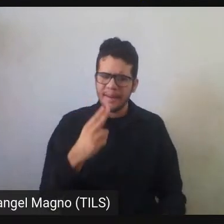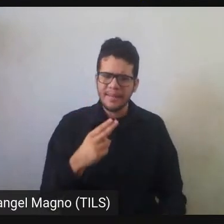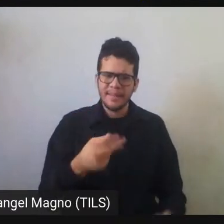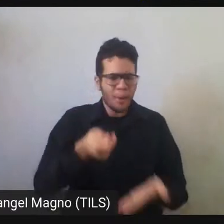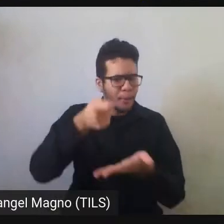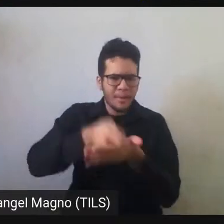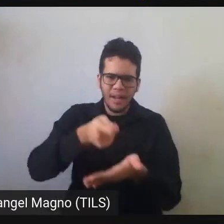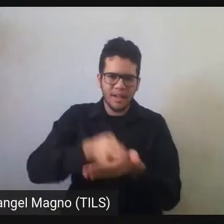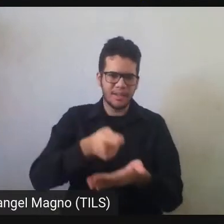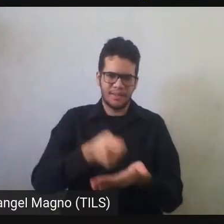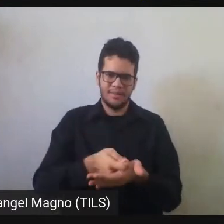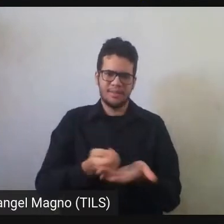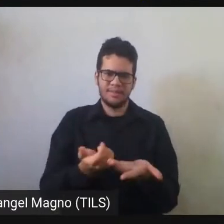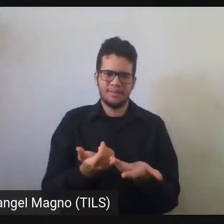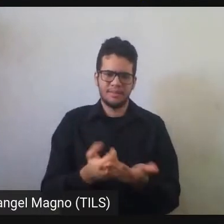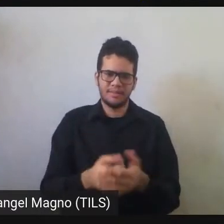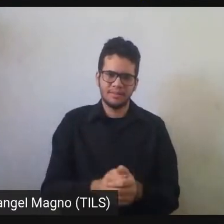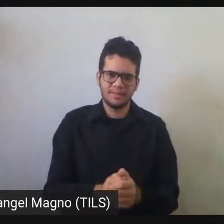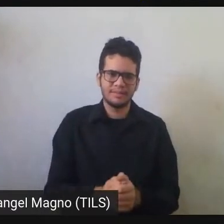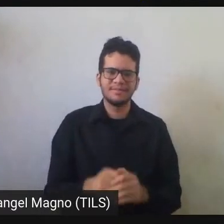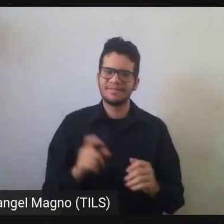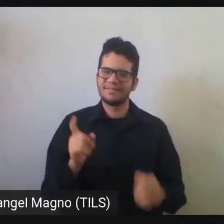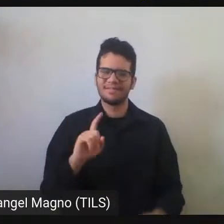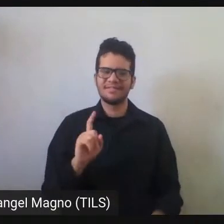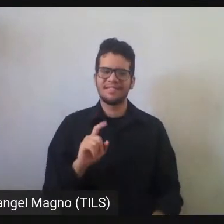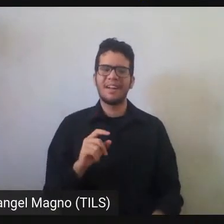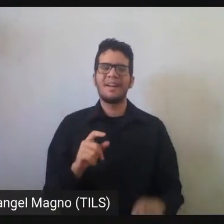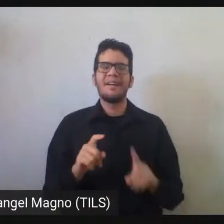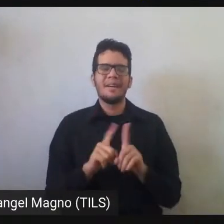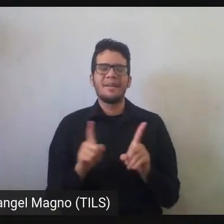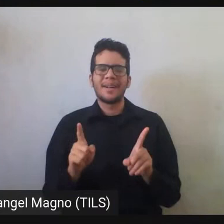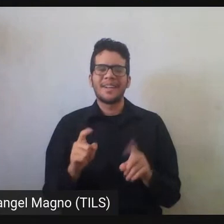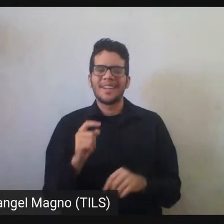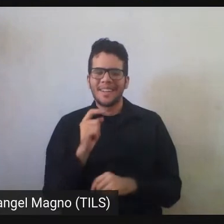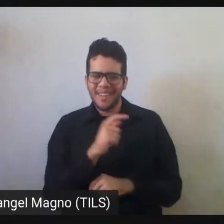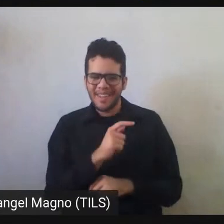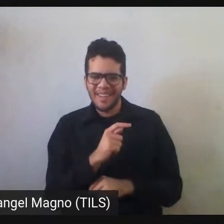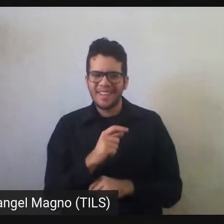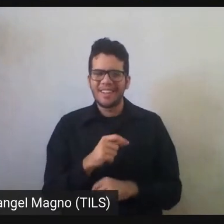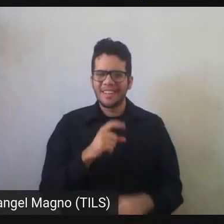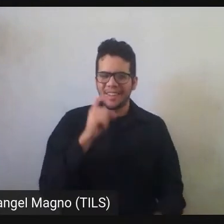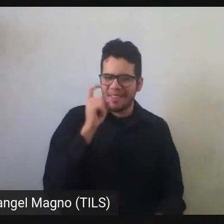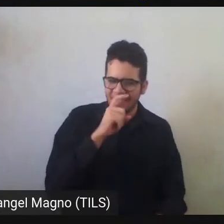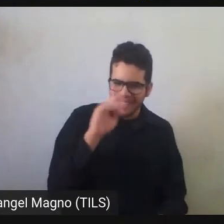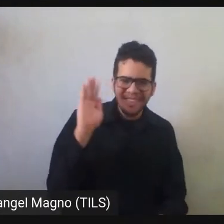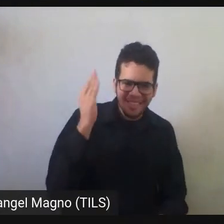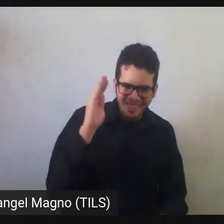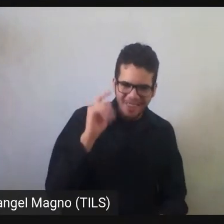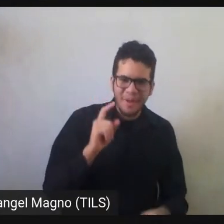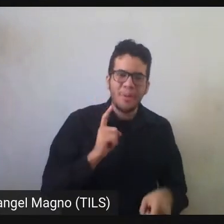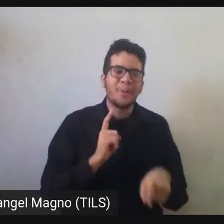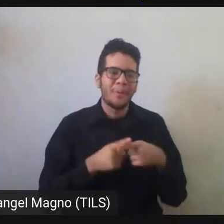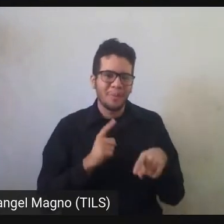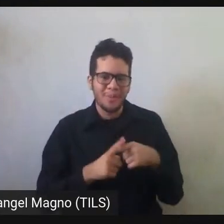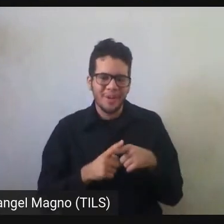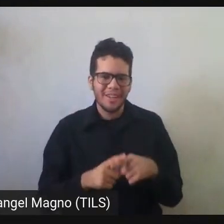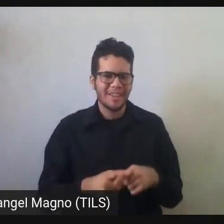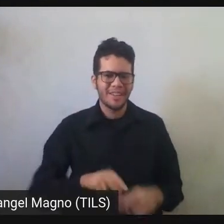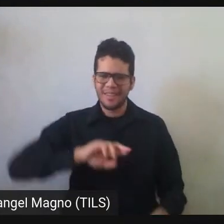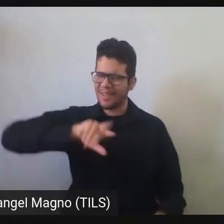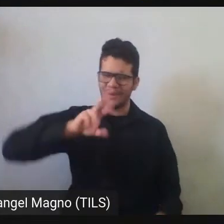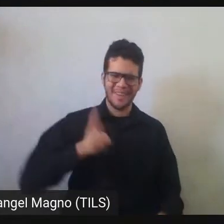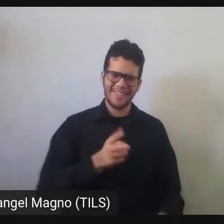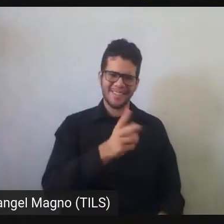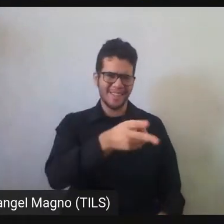mas eu digo que ele ele mesmo se desmente no seu no seu trajeto nem sempre o que a gente fala a respeito da gente